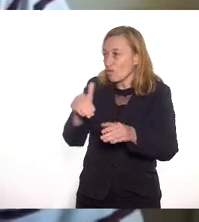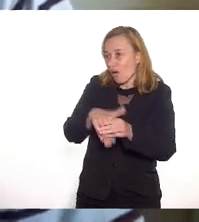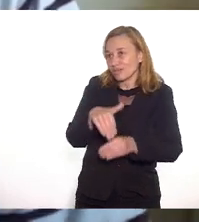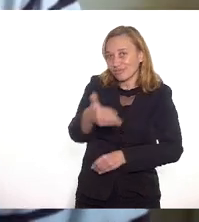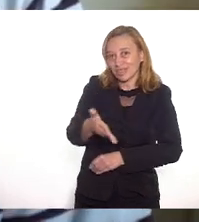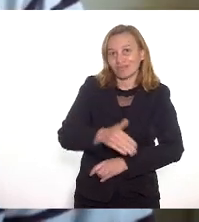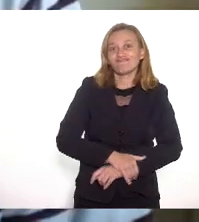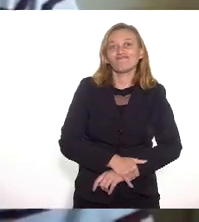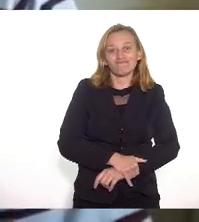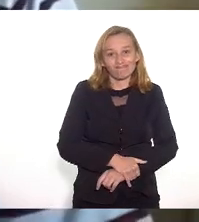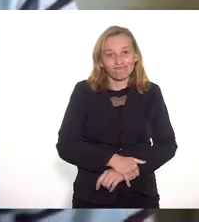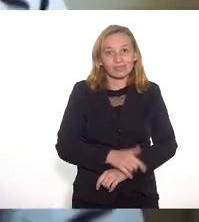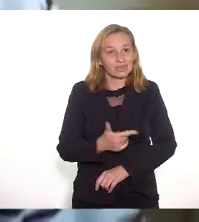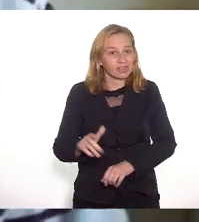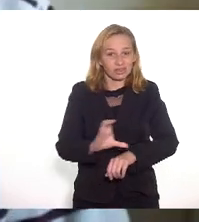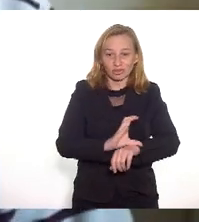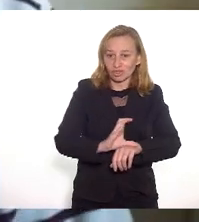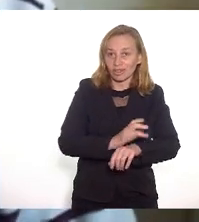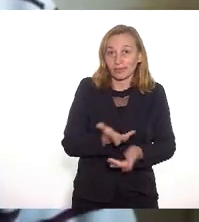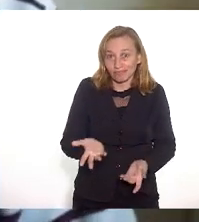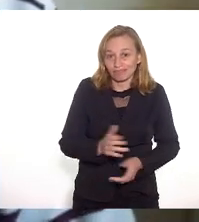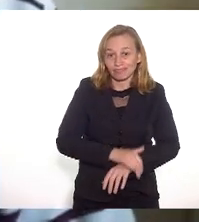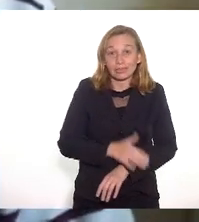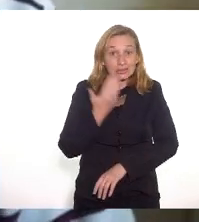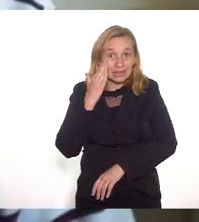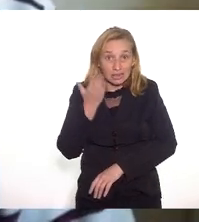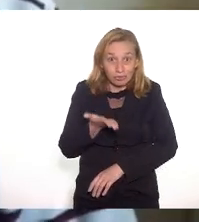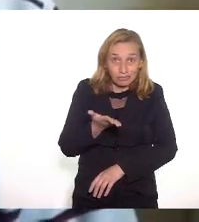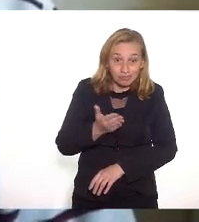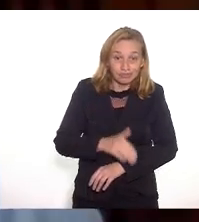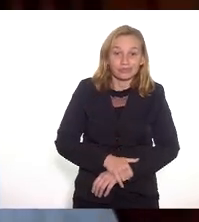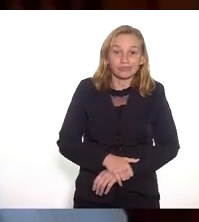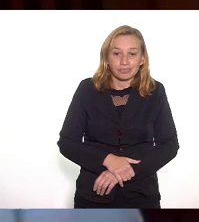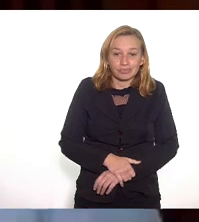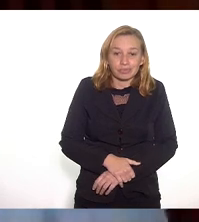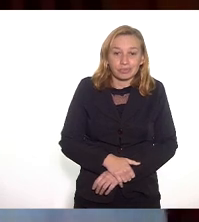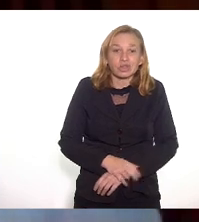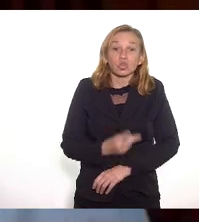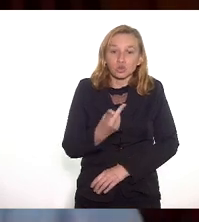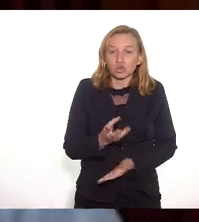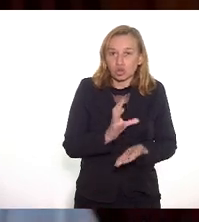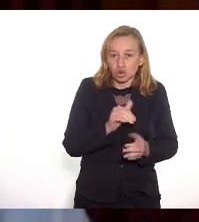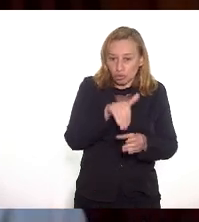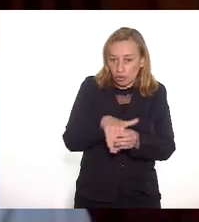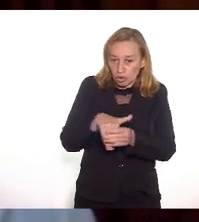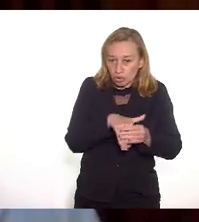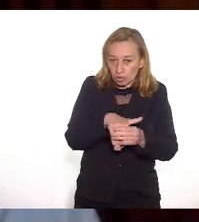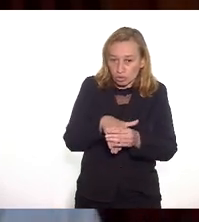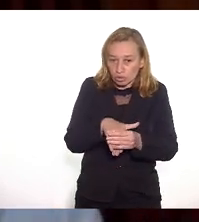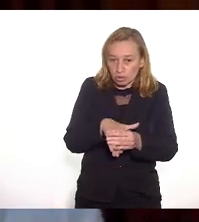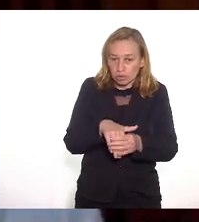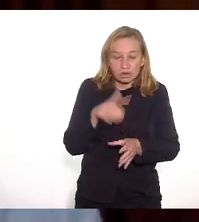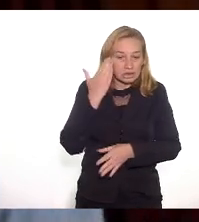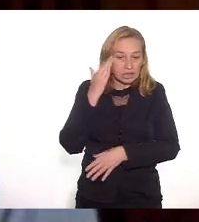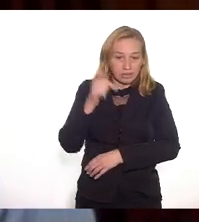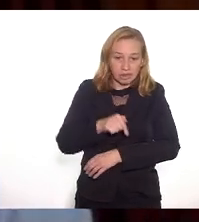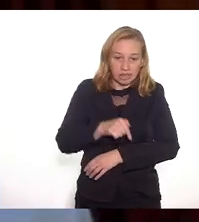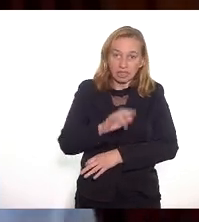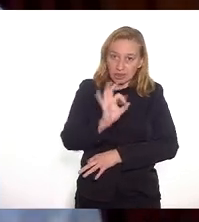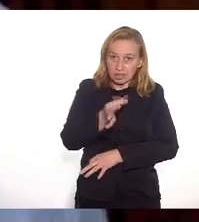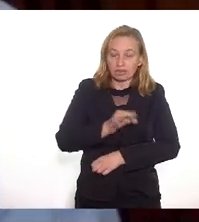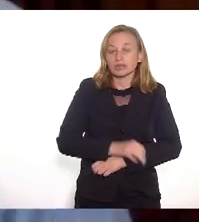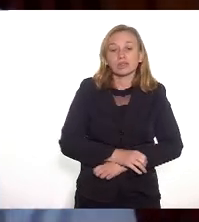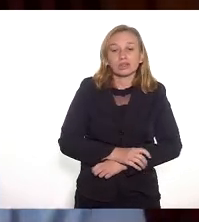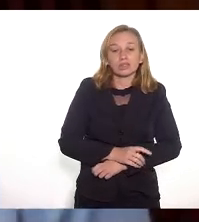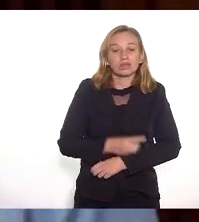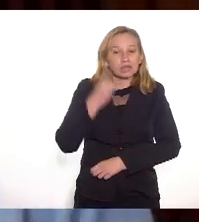nesse, pela inconstitucionalidade. Deu para entender? Os dois votos, no entendimento aqui do regimento, estão corretos. O